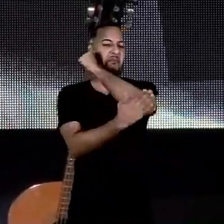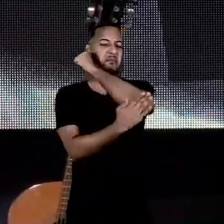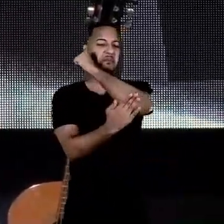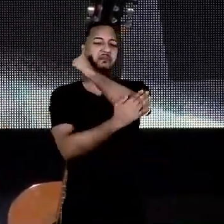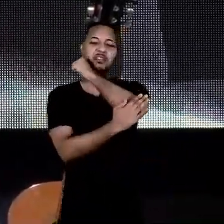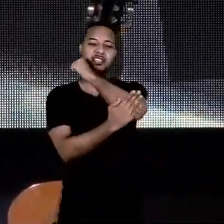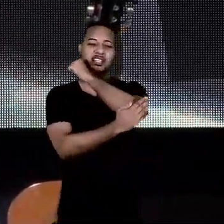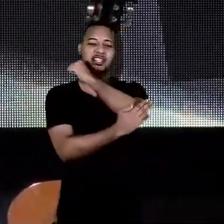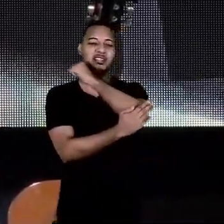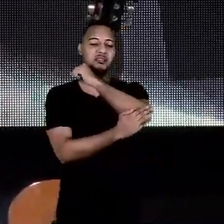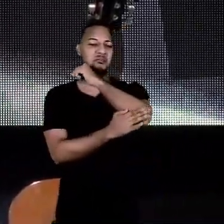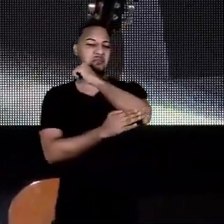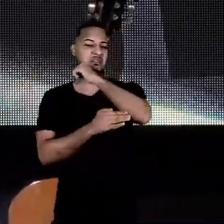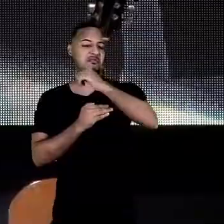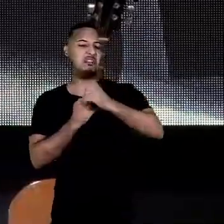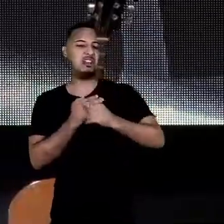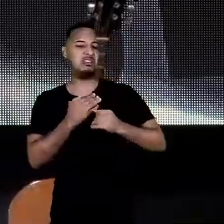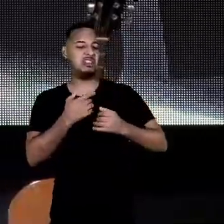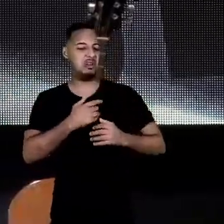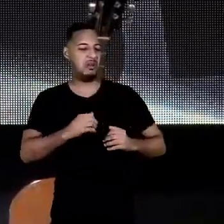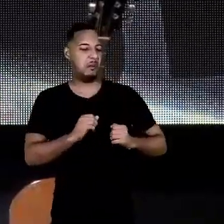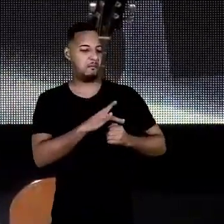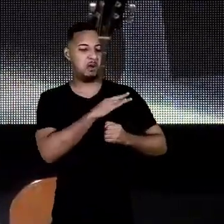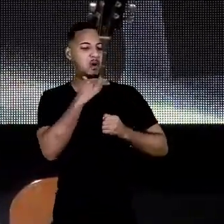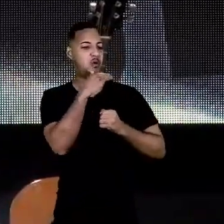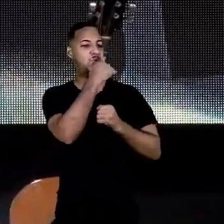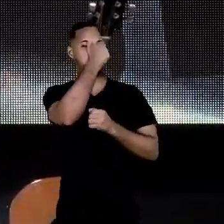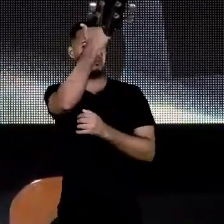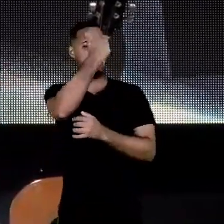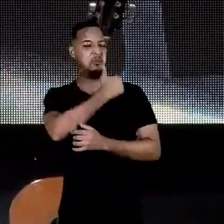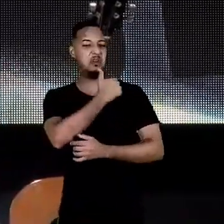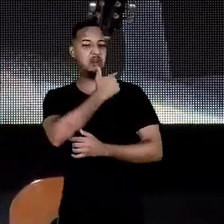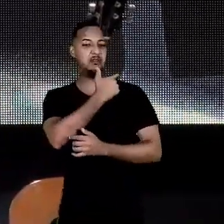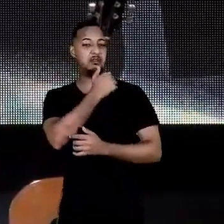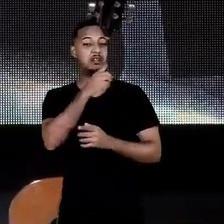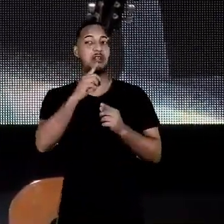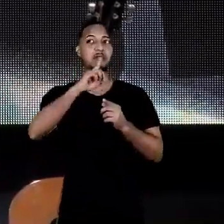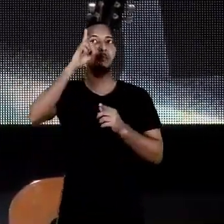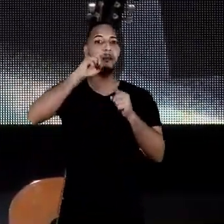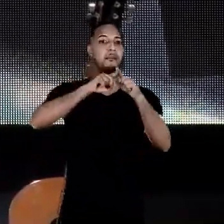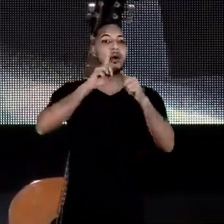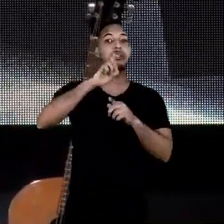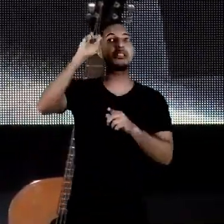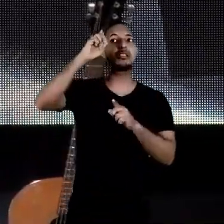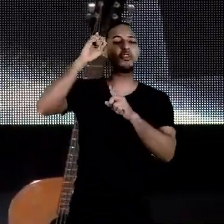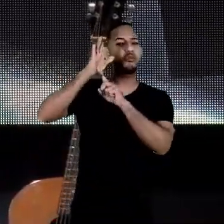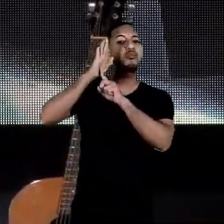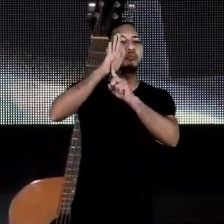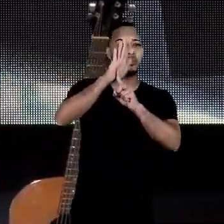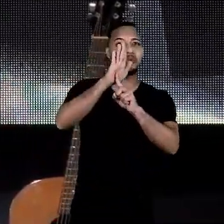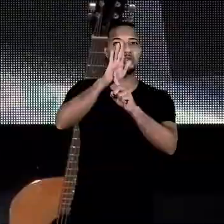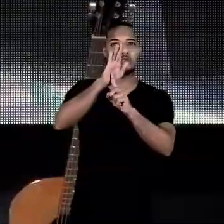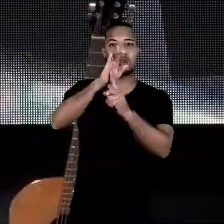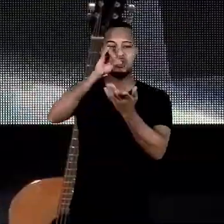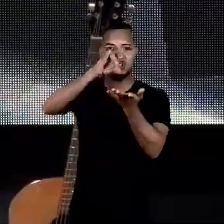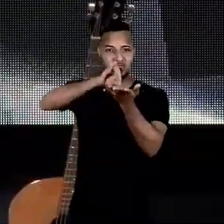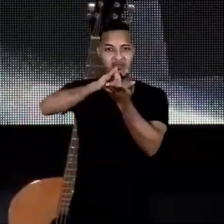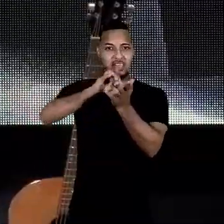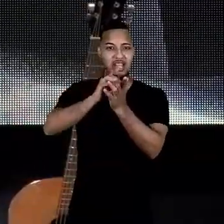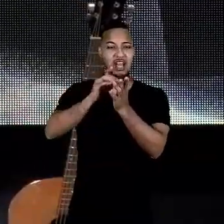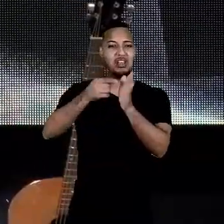Deus mostrou para ele qual era o problema dele. Mostrou ou não mostrou? Mostrou, porque a Bíblia diz que Deus mostrou para